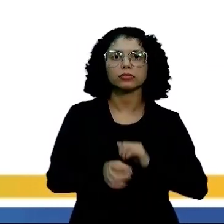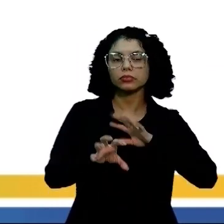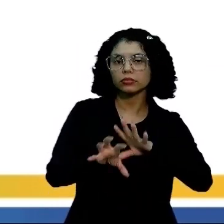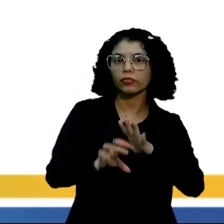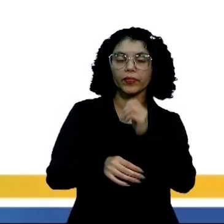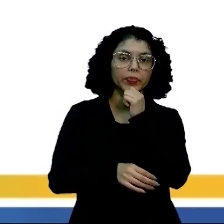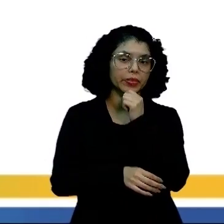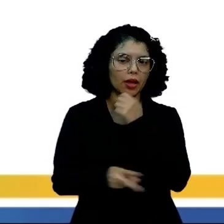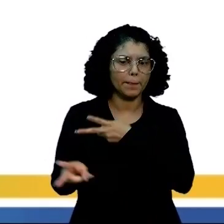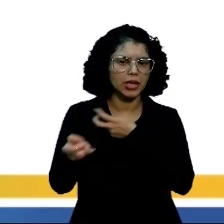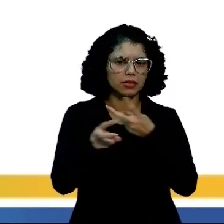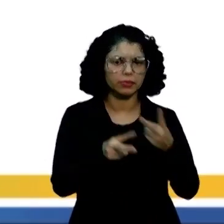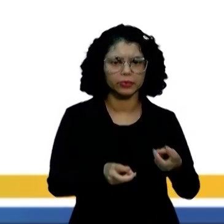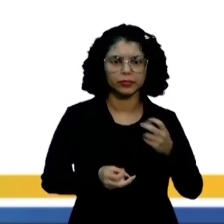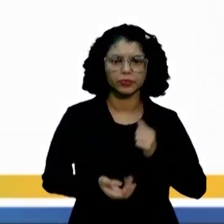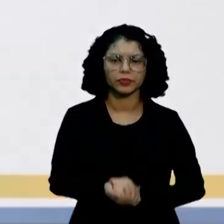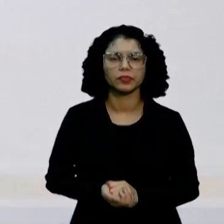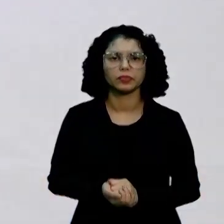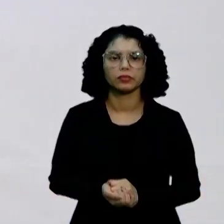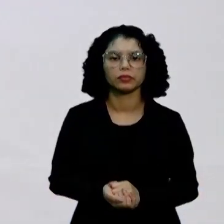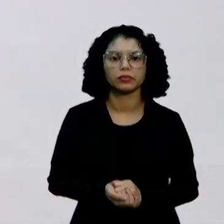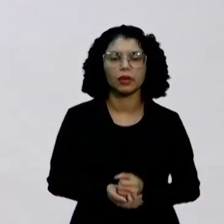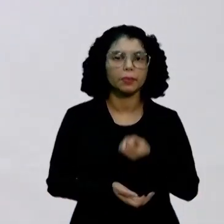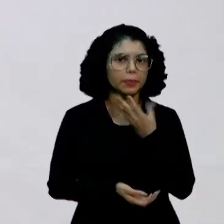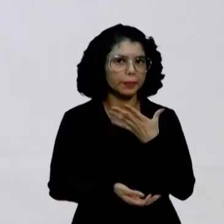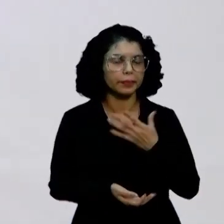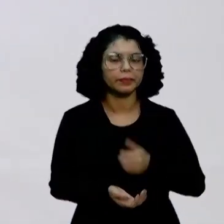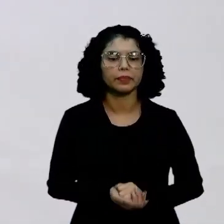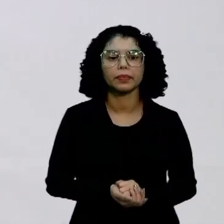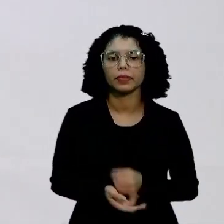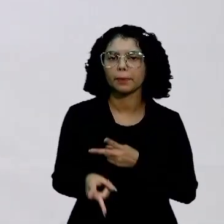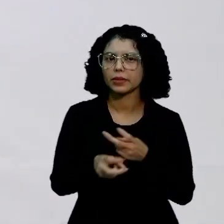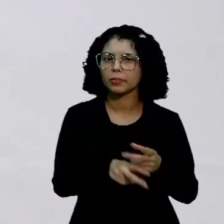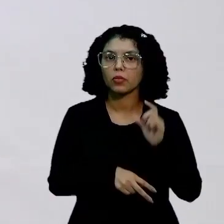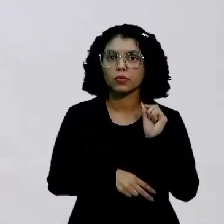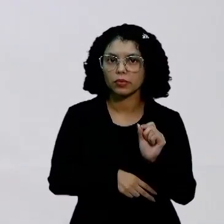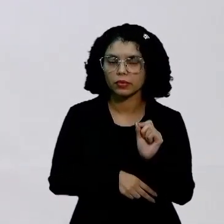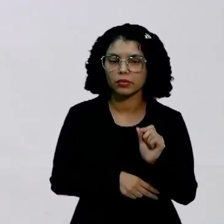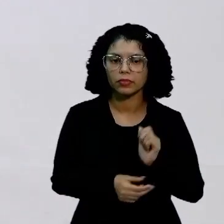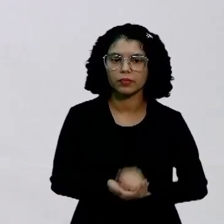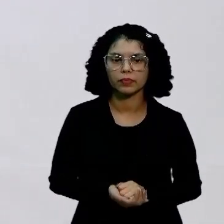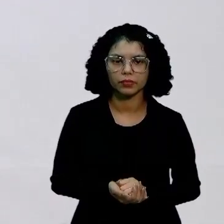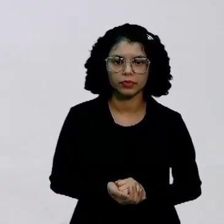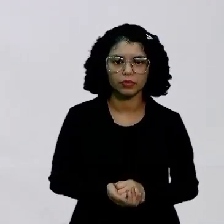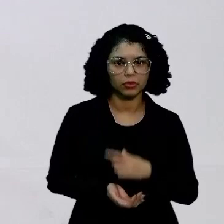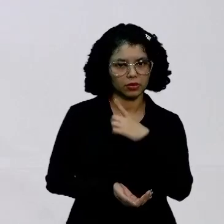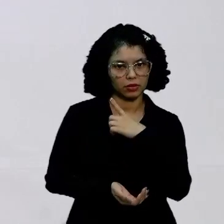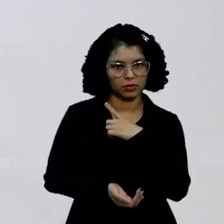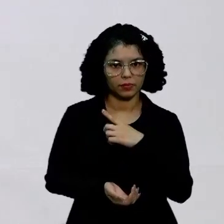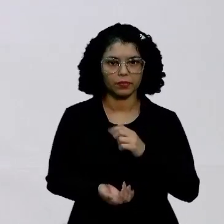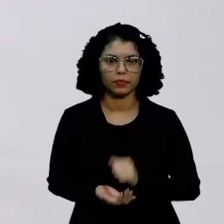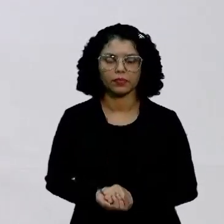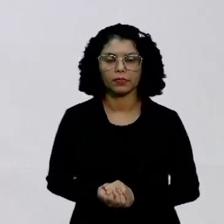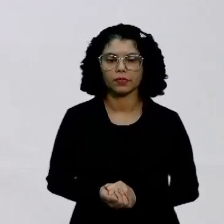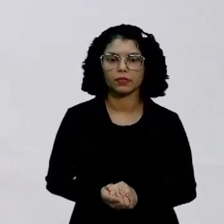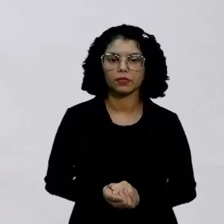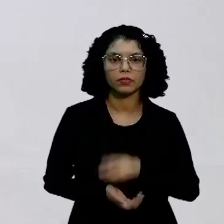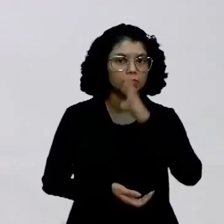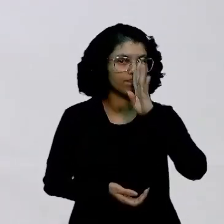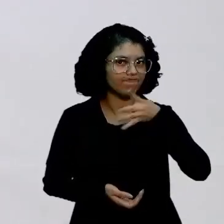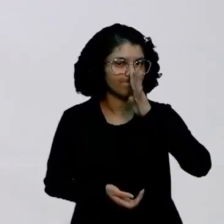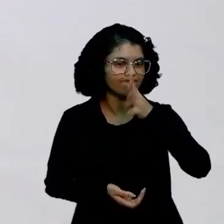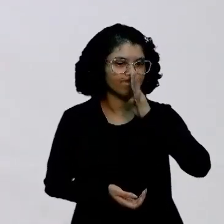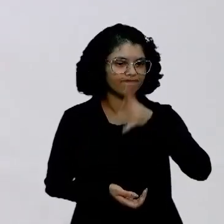for observar bem a questão, o que é que eu vou perceber, gente? Eu vou perceber que eu tenho ali uma